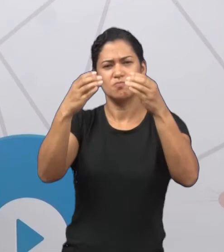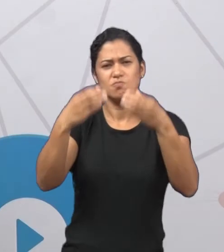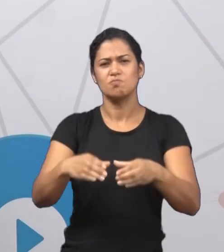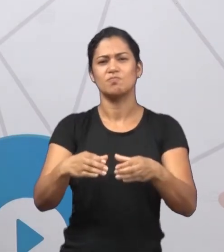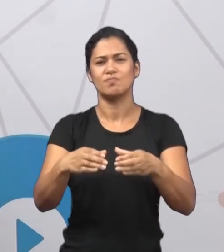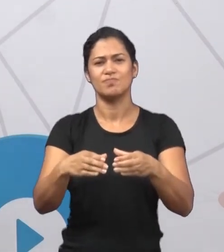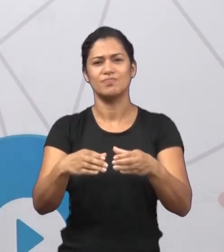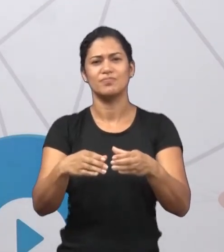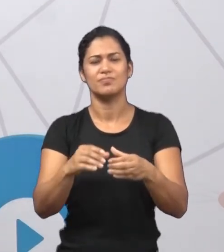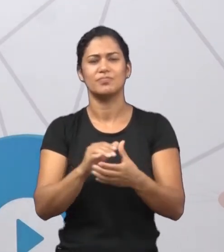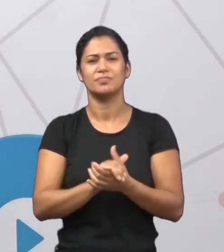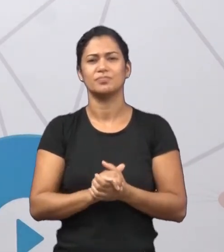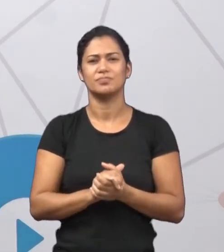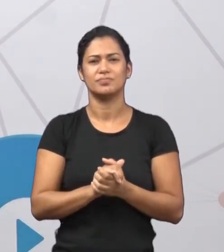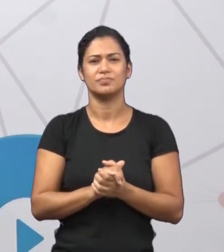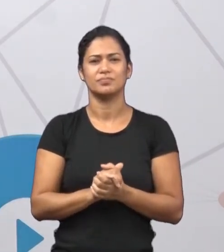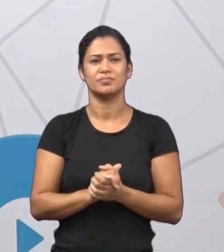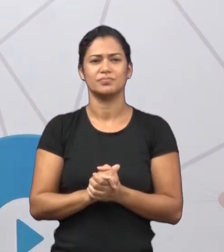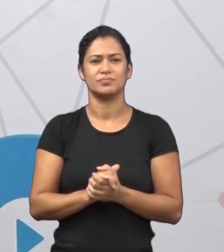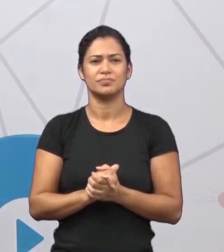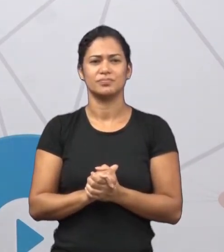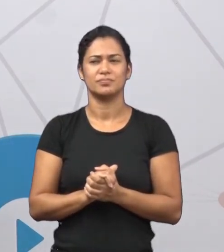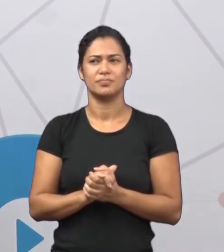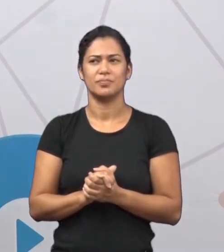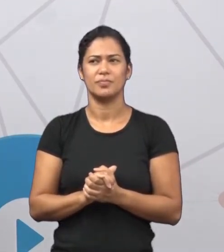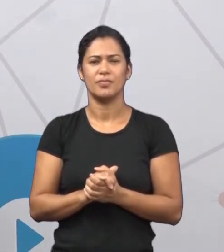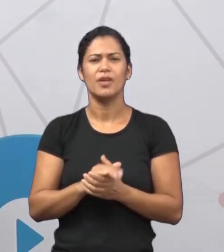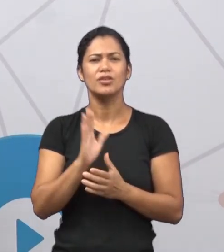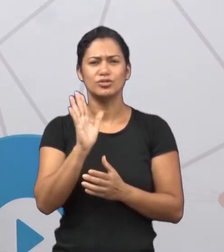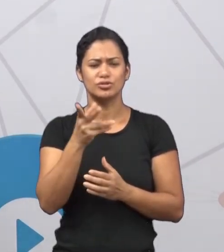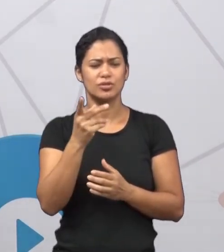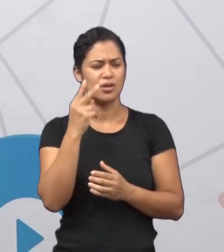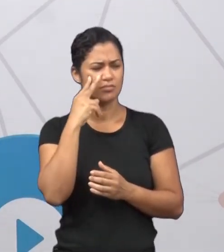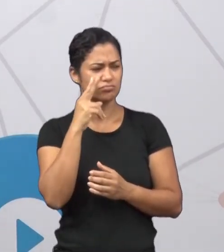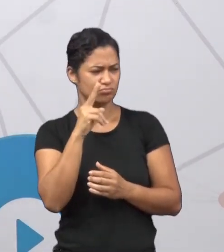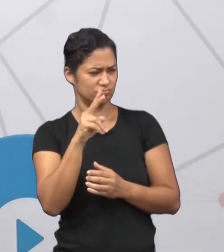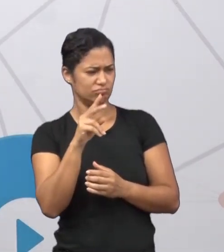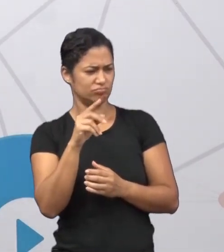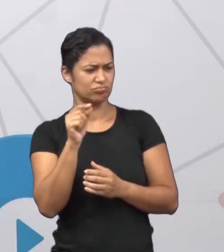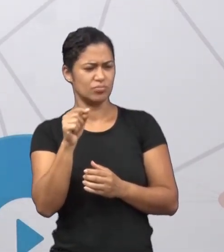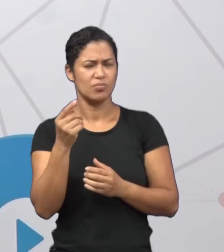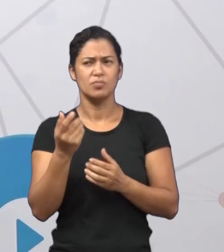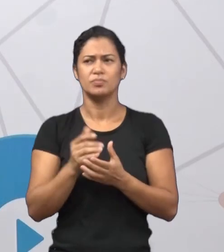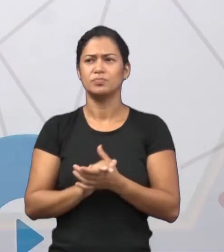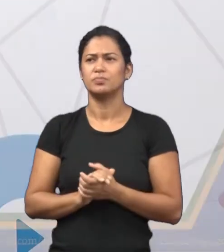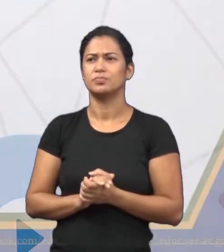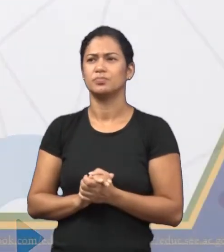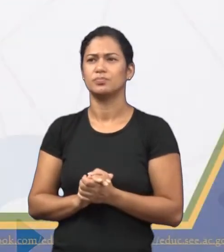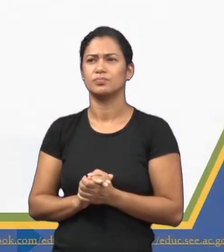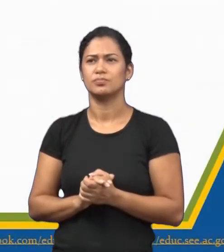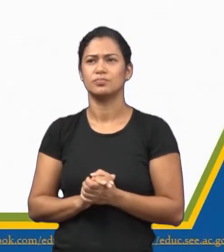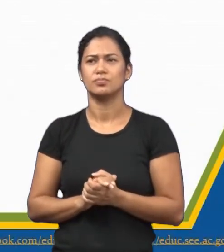eles precisam. Ok, crianças? Já identificaram aí o seu bairro? Vamos lá.